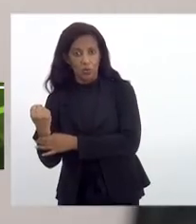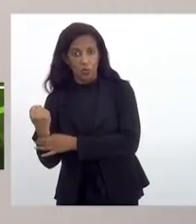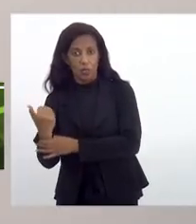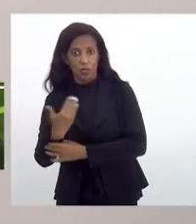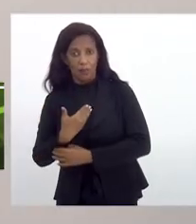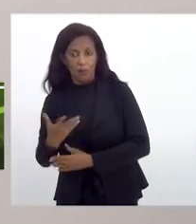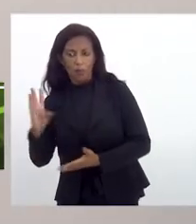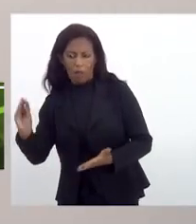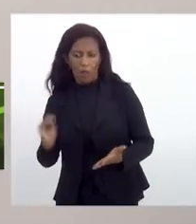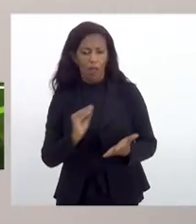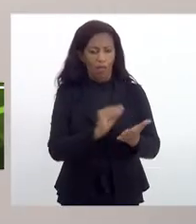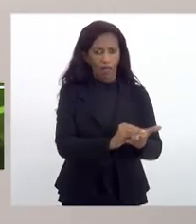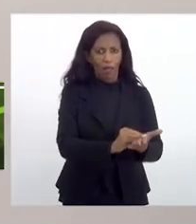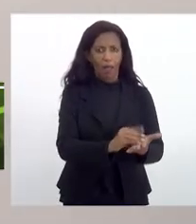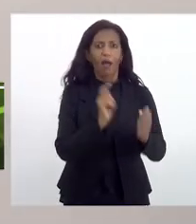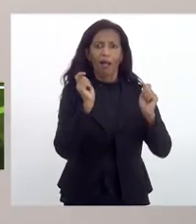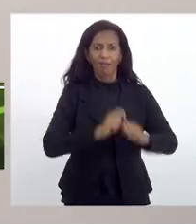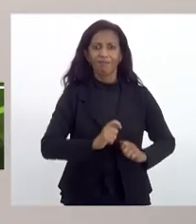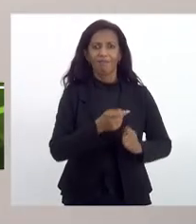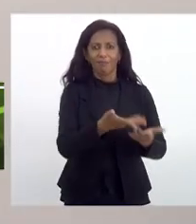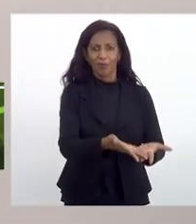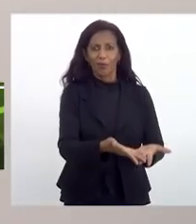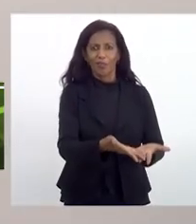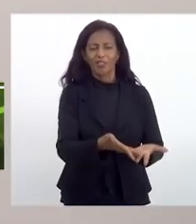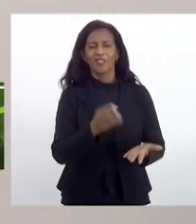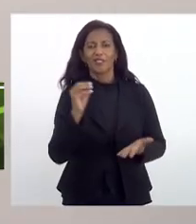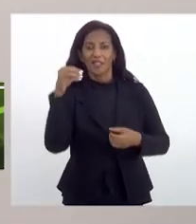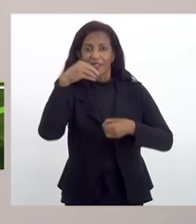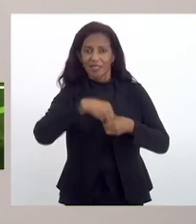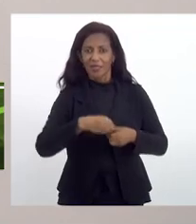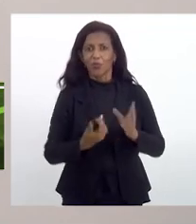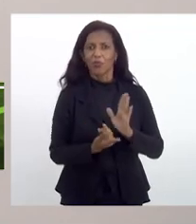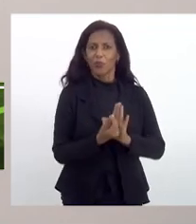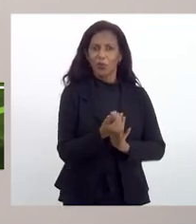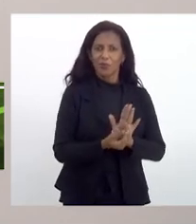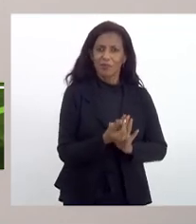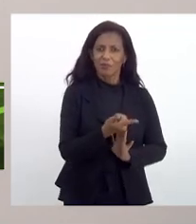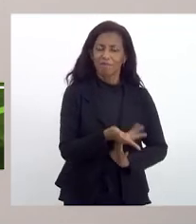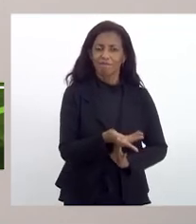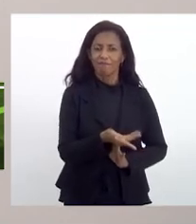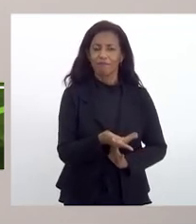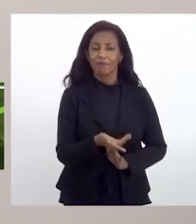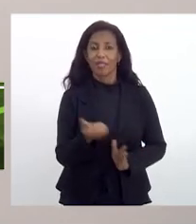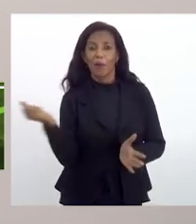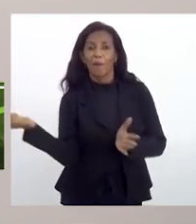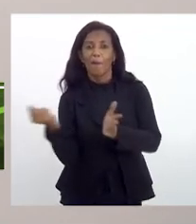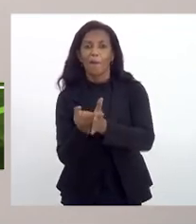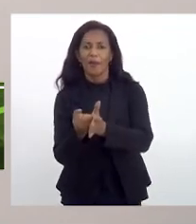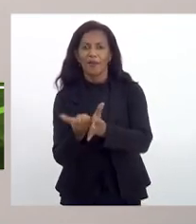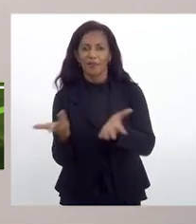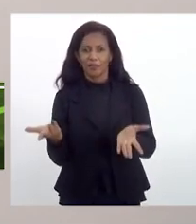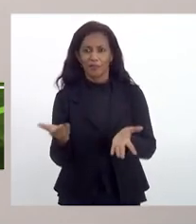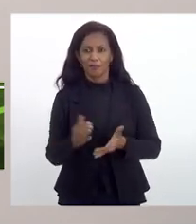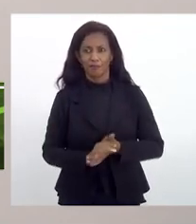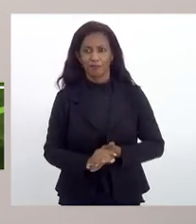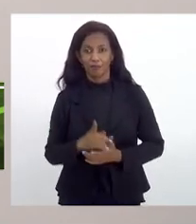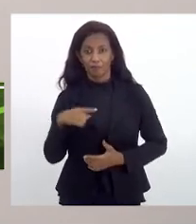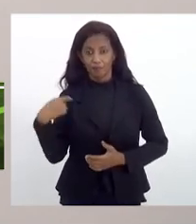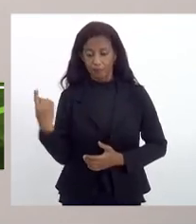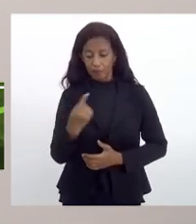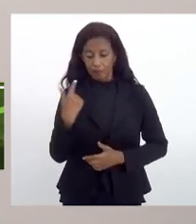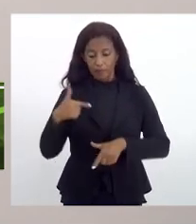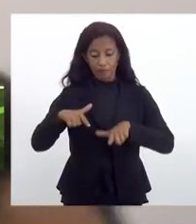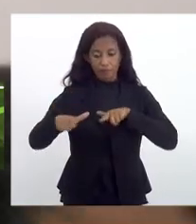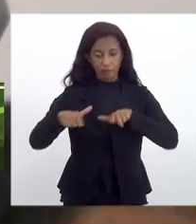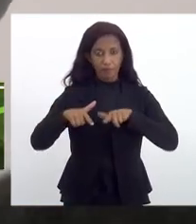aplicar lá. Inclusive, isso, nós estamos prevendo no orçamento para 2022, que é o pacto. Então, a nossa tarefa